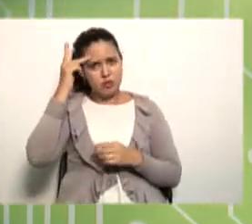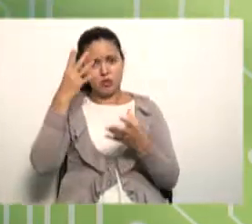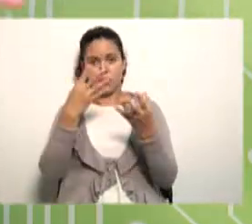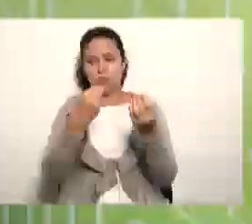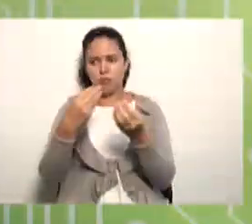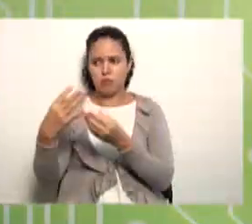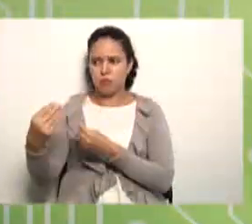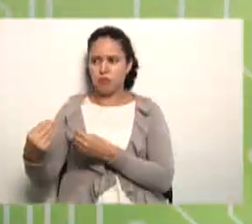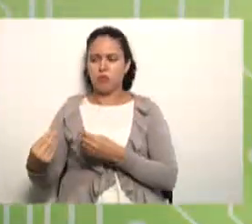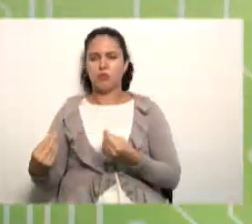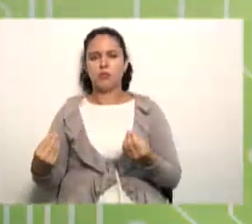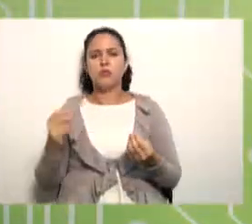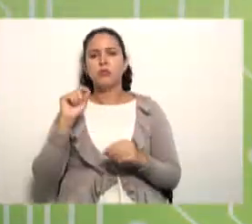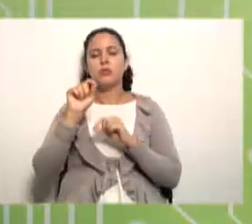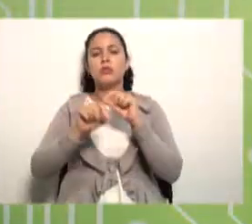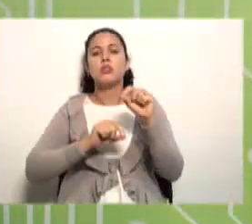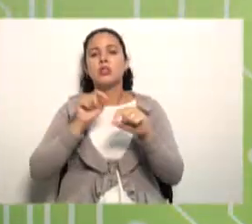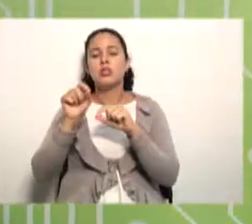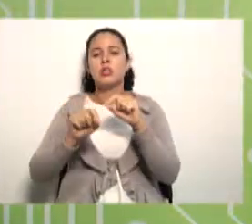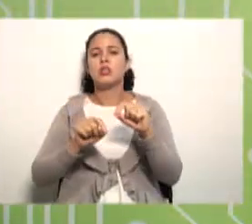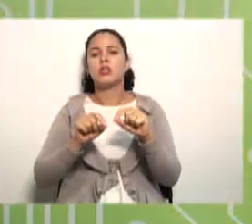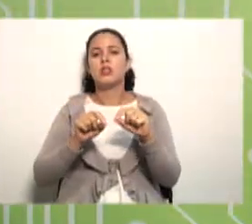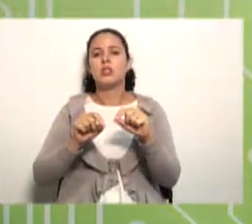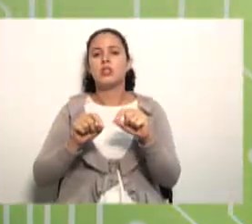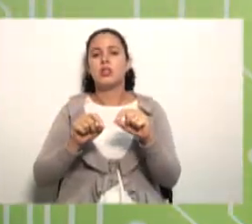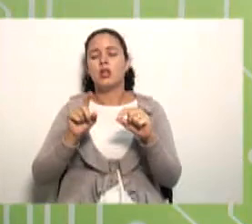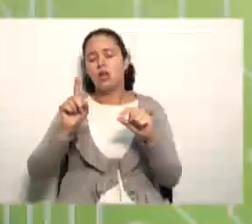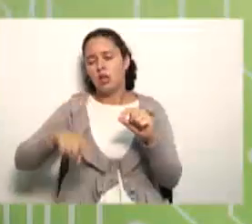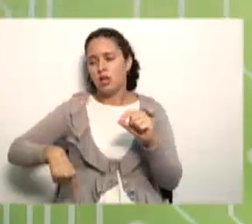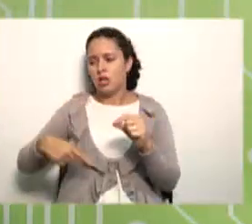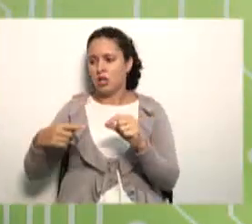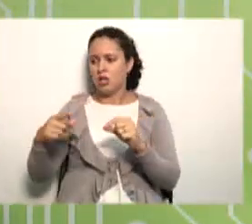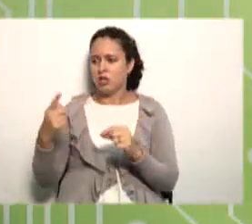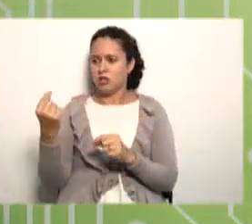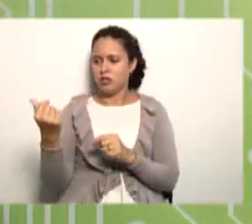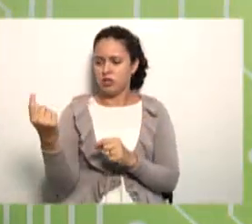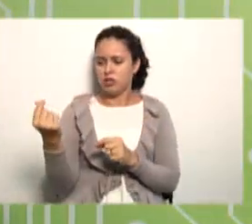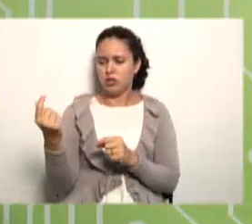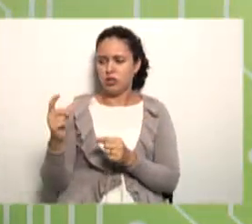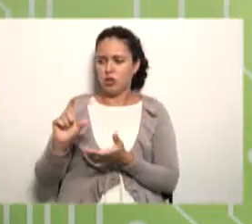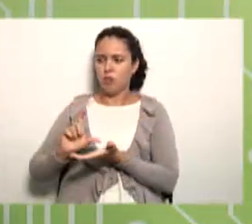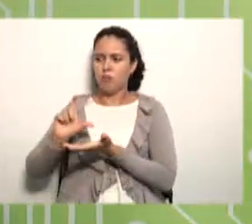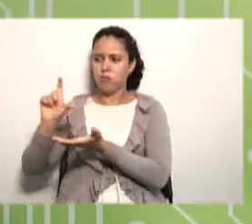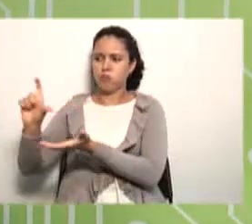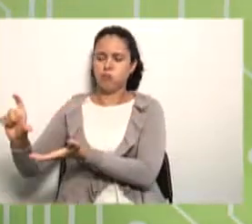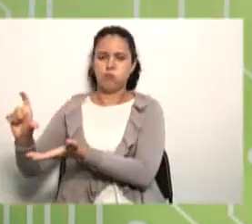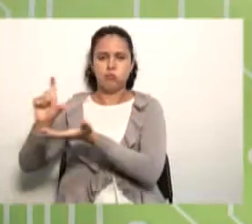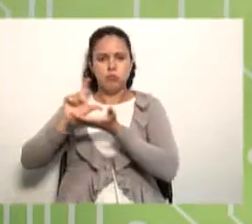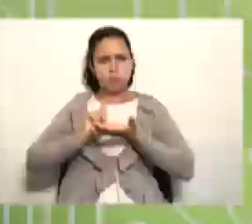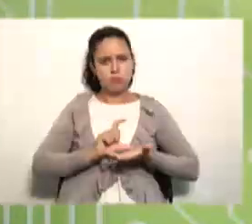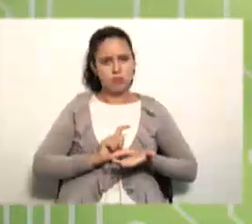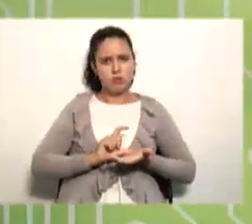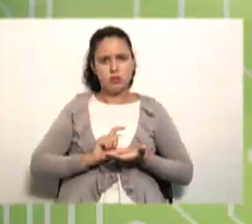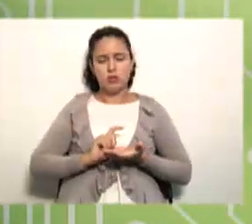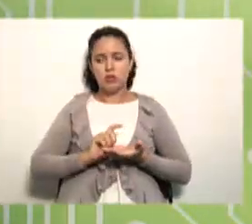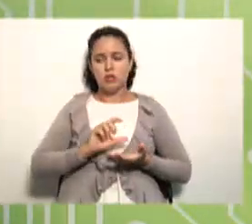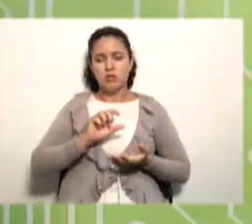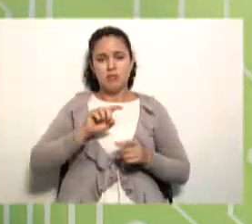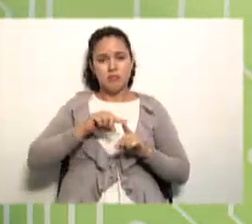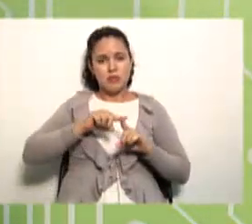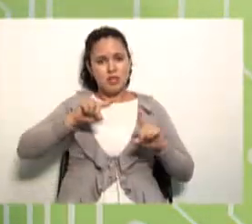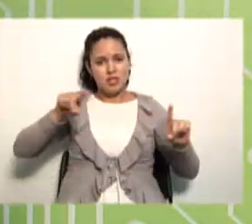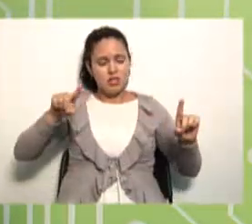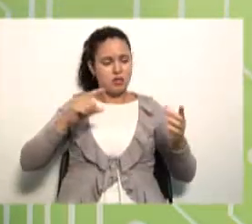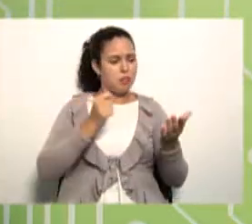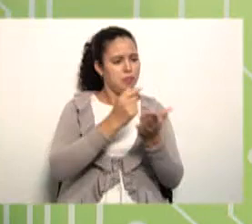15, 20, 30 mil por mês e estão gastando tudo isso, vivendo no cheque especial, vivendo de empréstimos. Então essa é uma resposta excelente, é isso mesmo, as